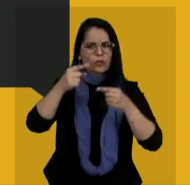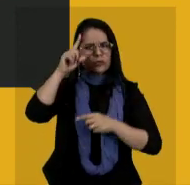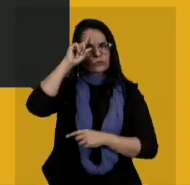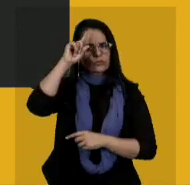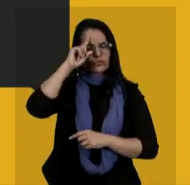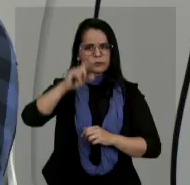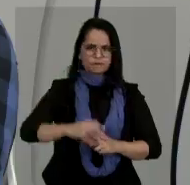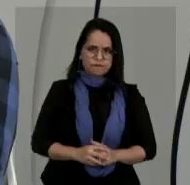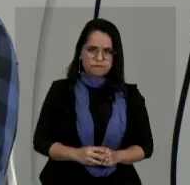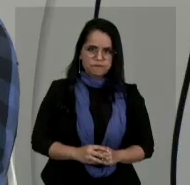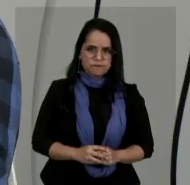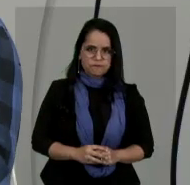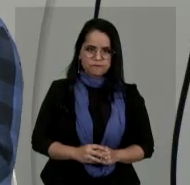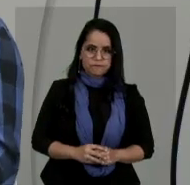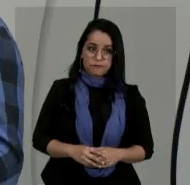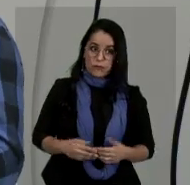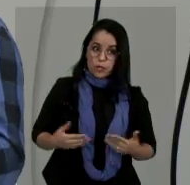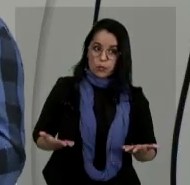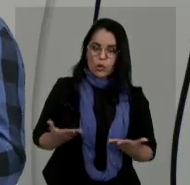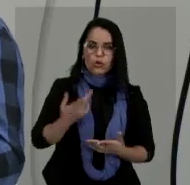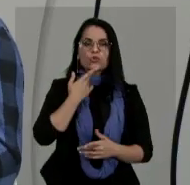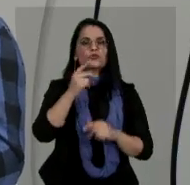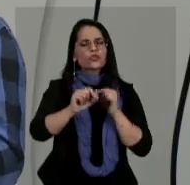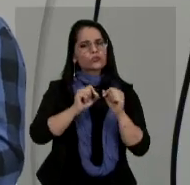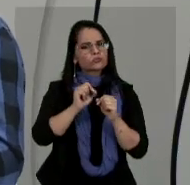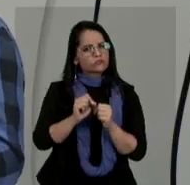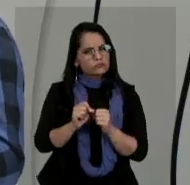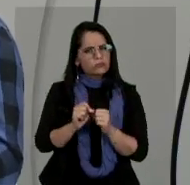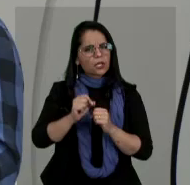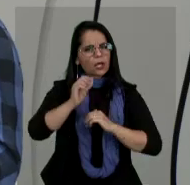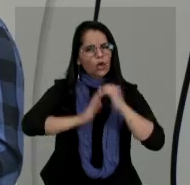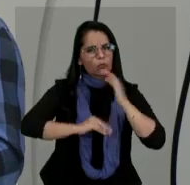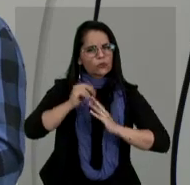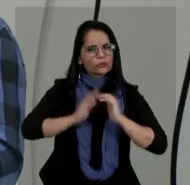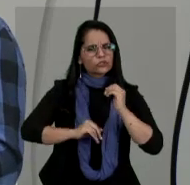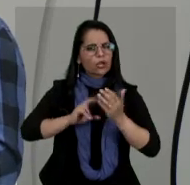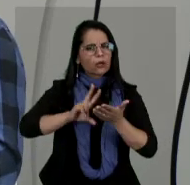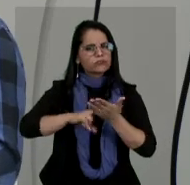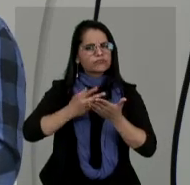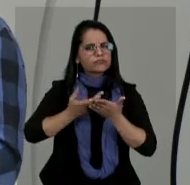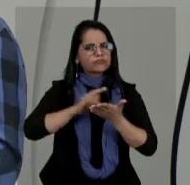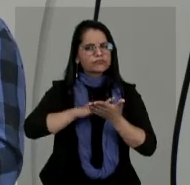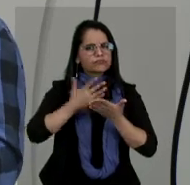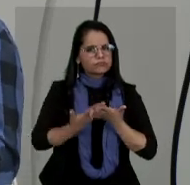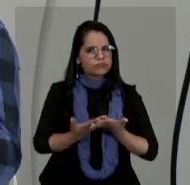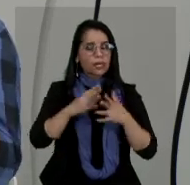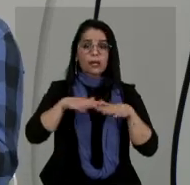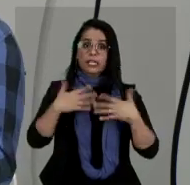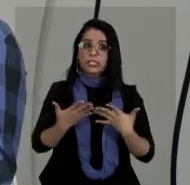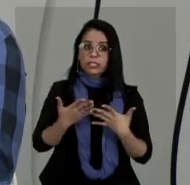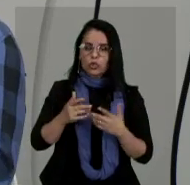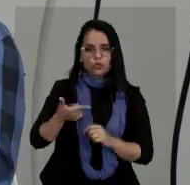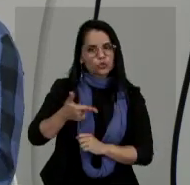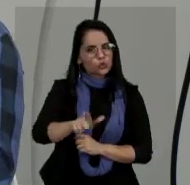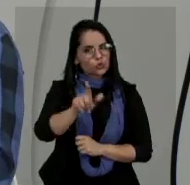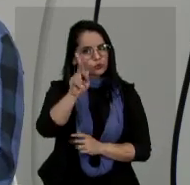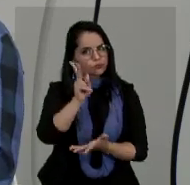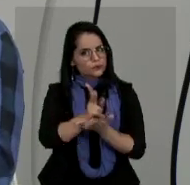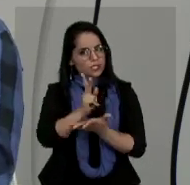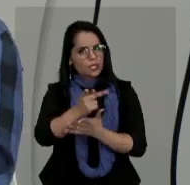cotidiano? Bom, como nós estamos falando aqui muito da profissão do tradutor e intérprete de Libras, então eu vou reforçar